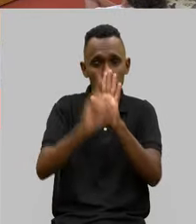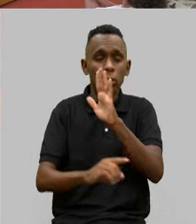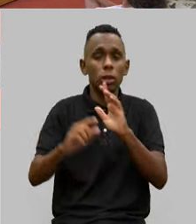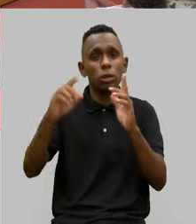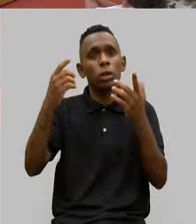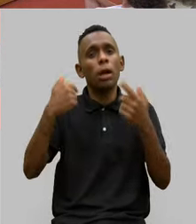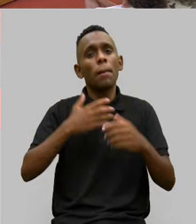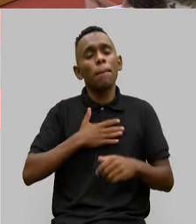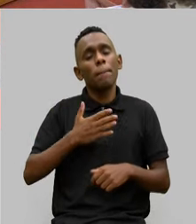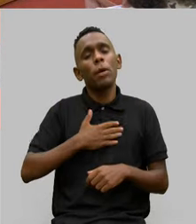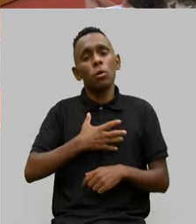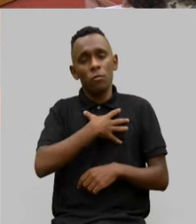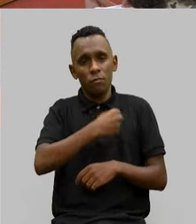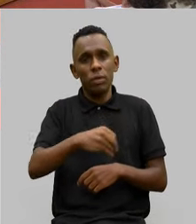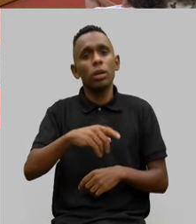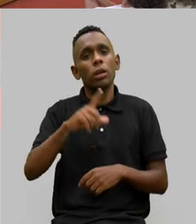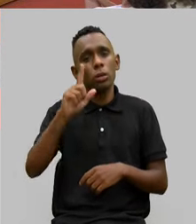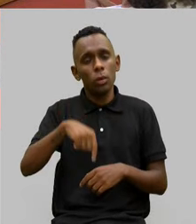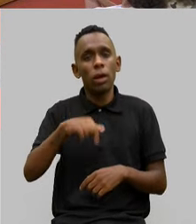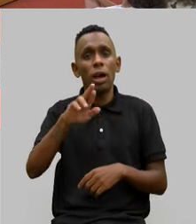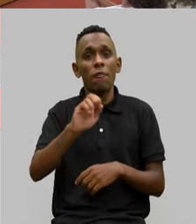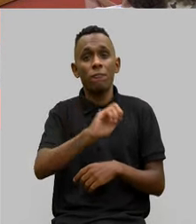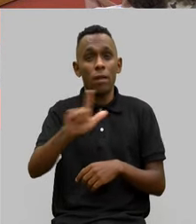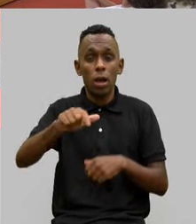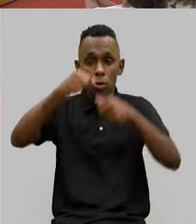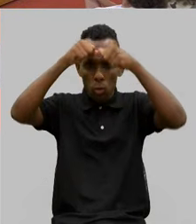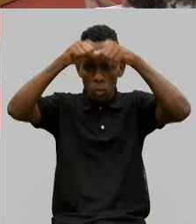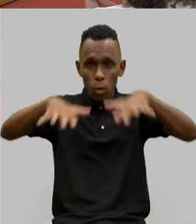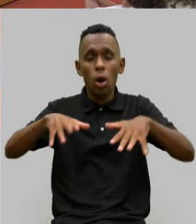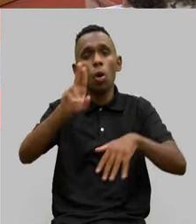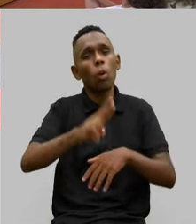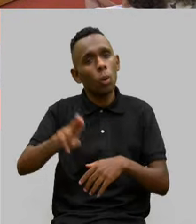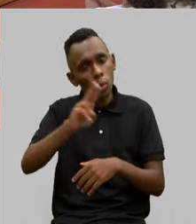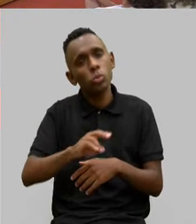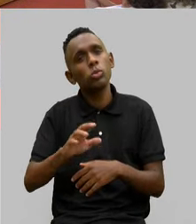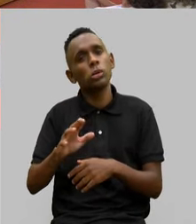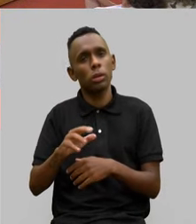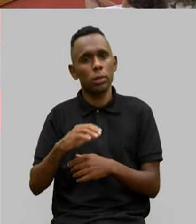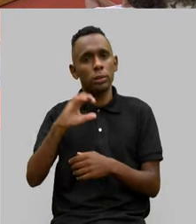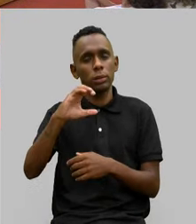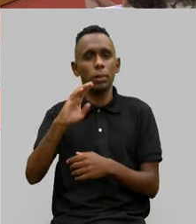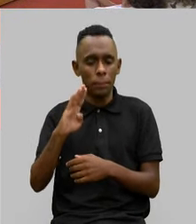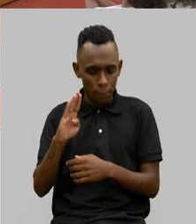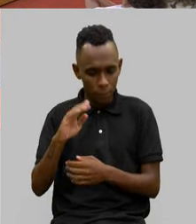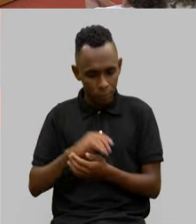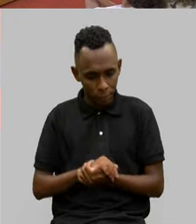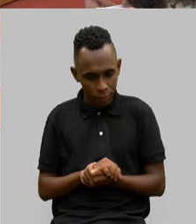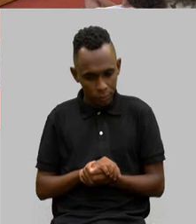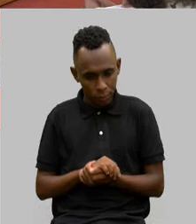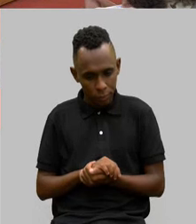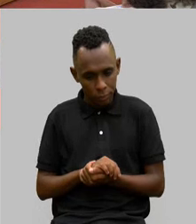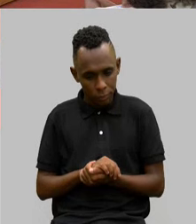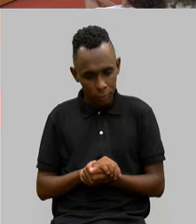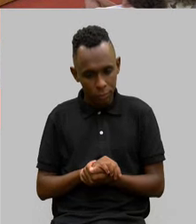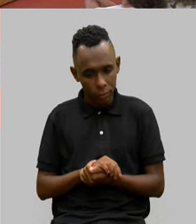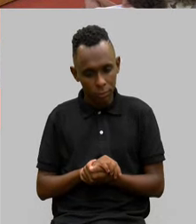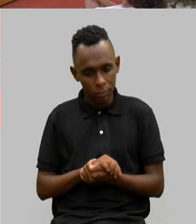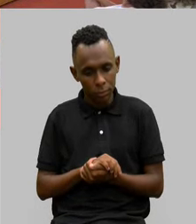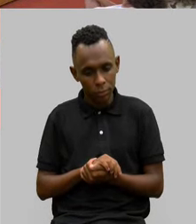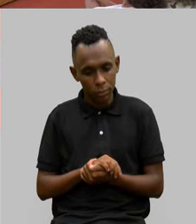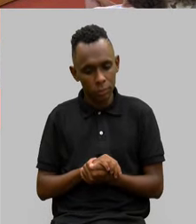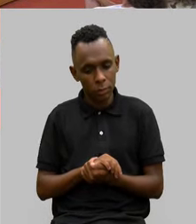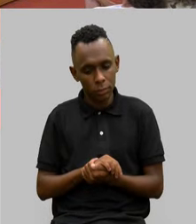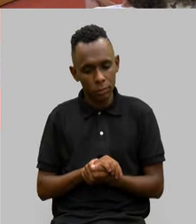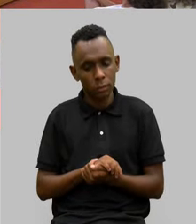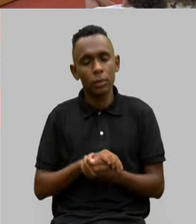filho com autismo Rafael que atualmente tem 11 anos e faz o uso do canabidiol eh eu separei um